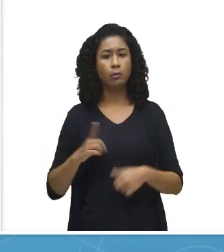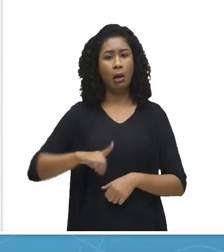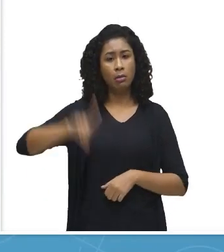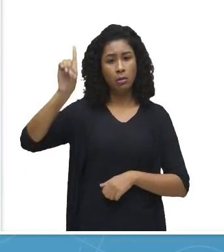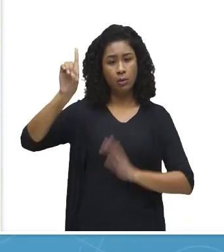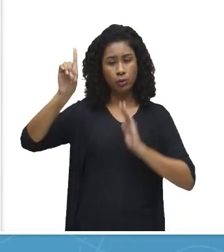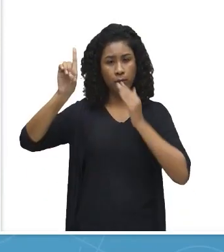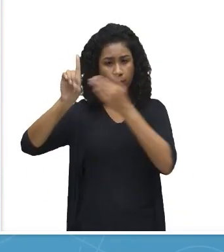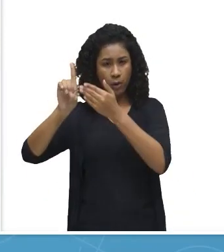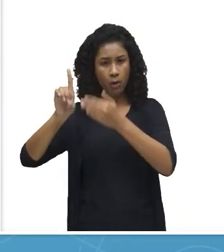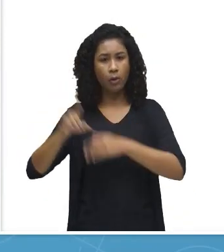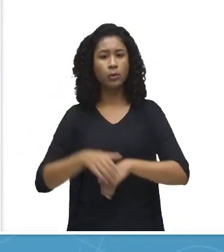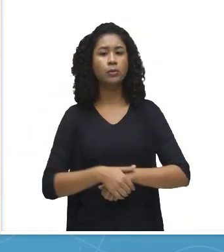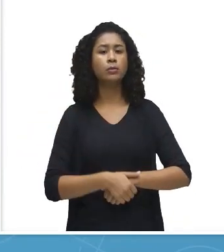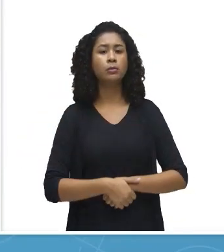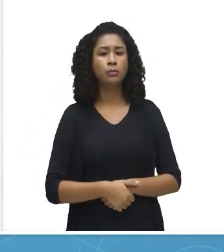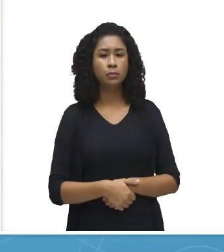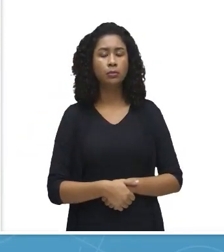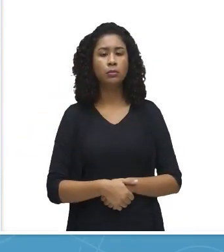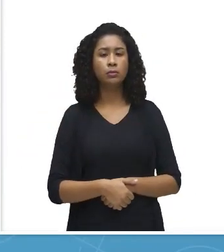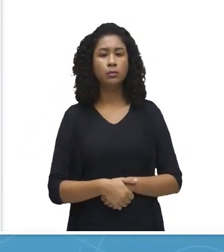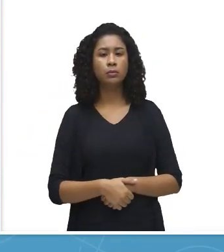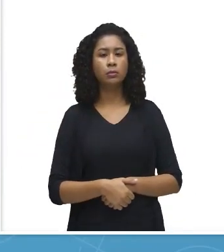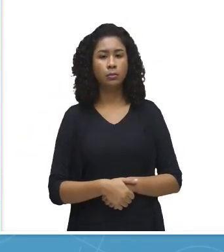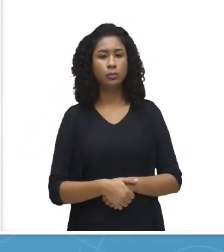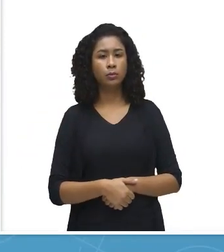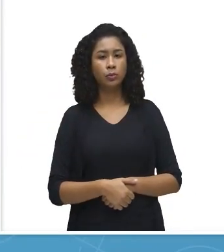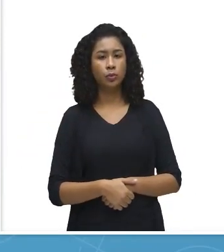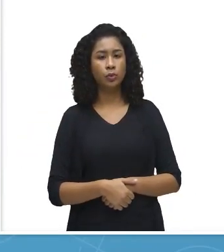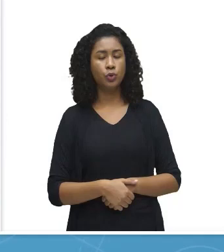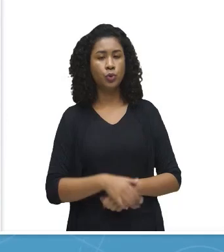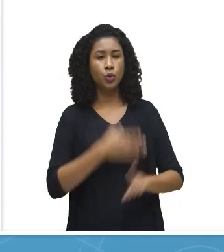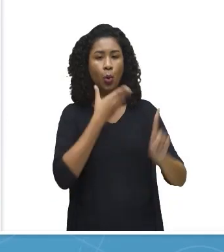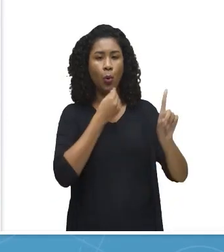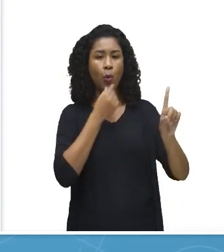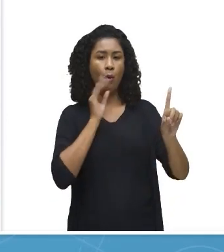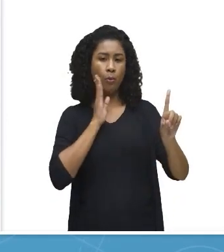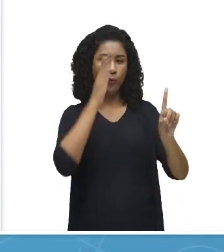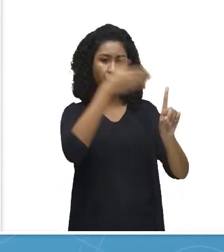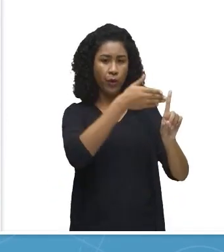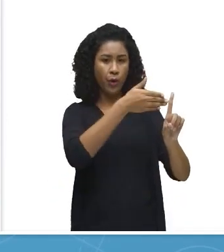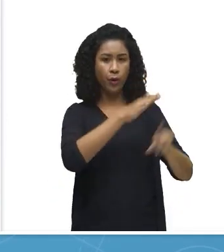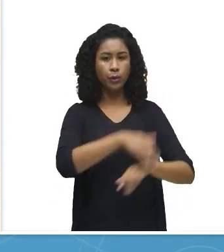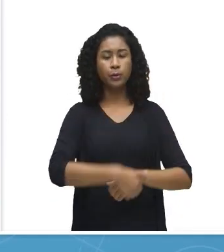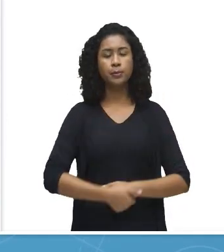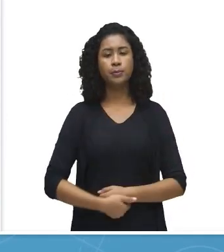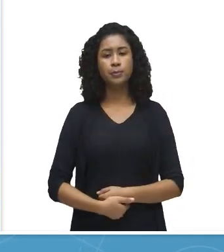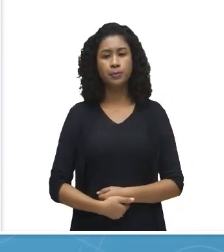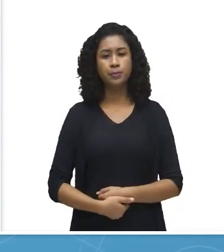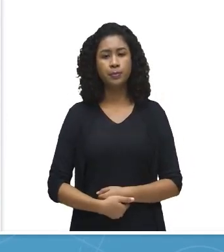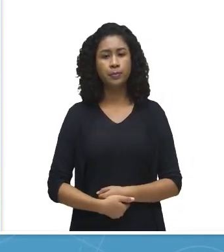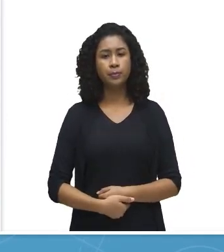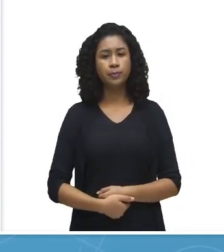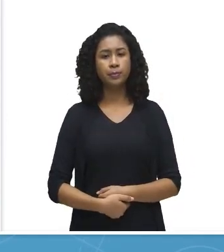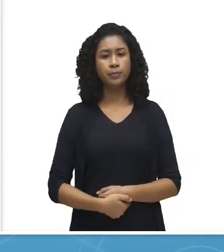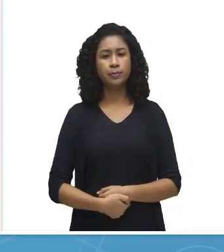tudo. Né, o teocentrismo e o antropocentrismo como homem no centro de tudo.